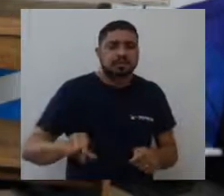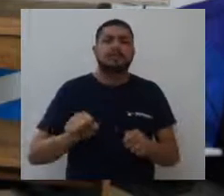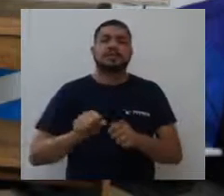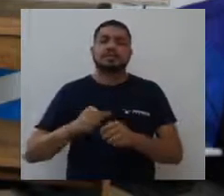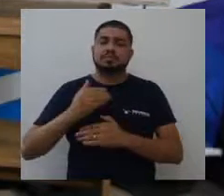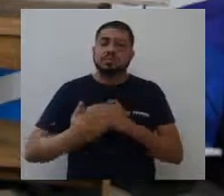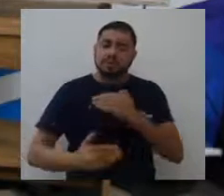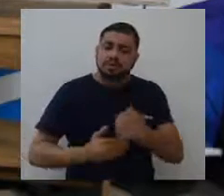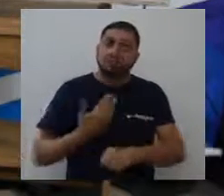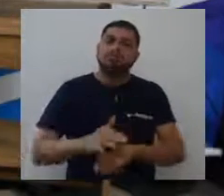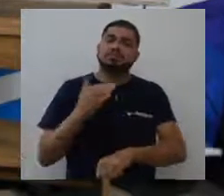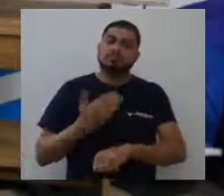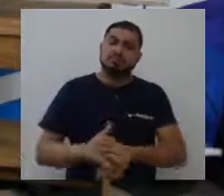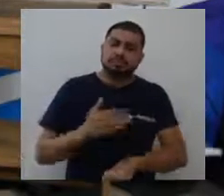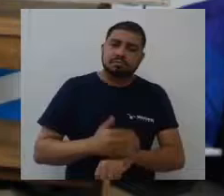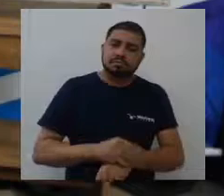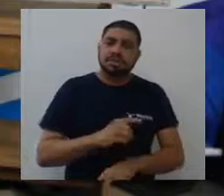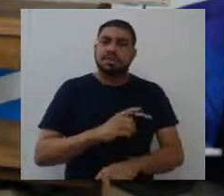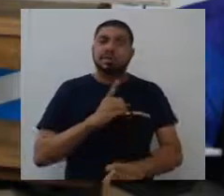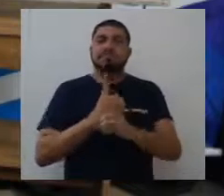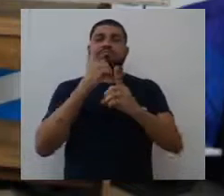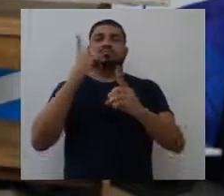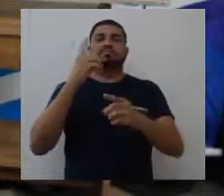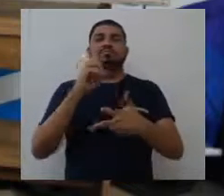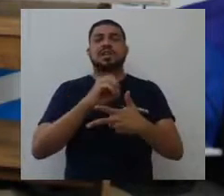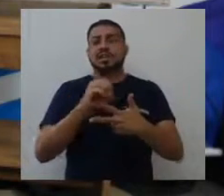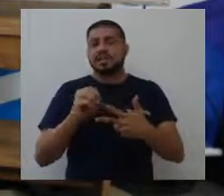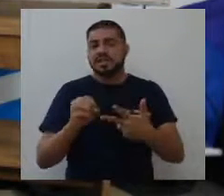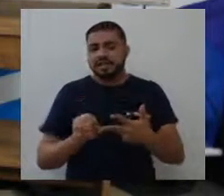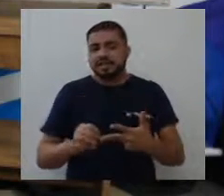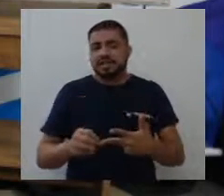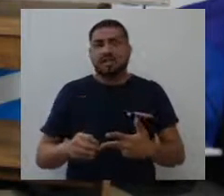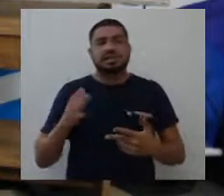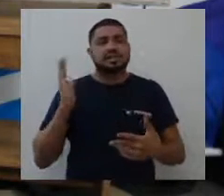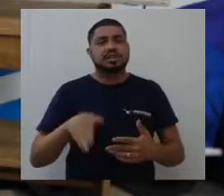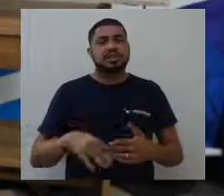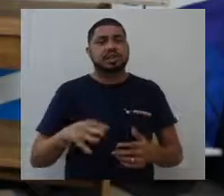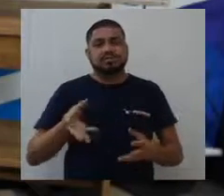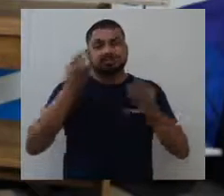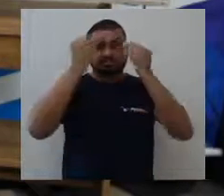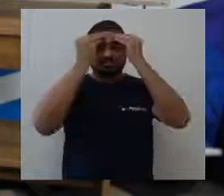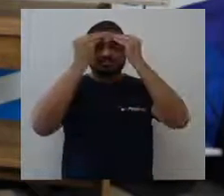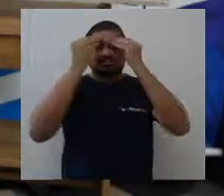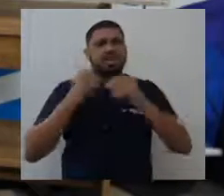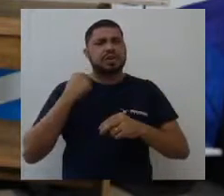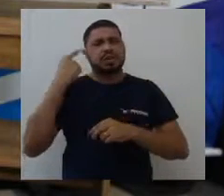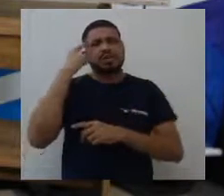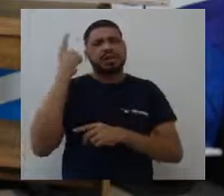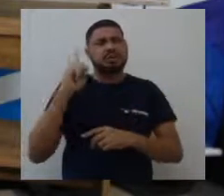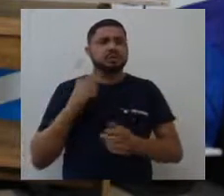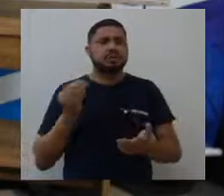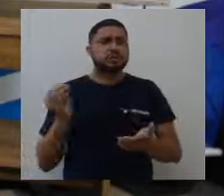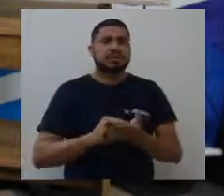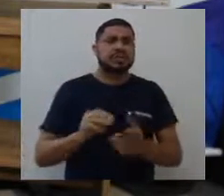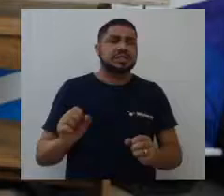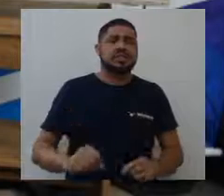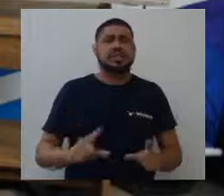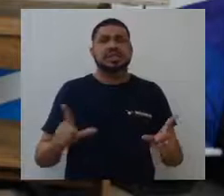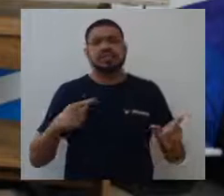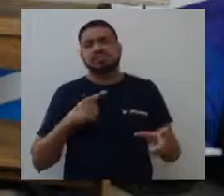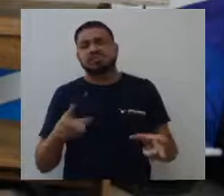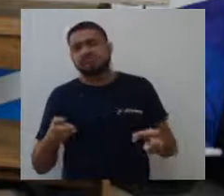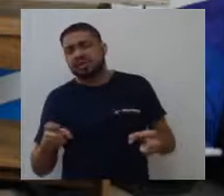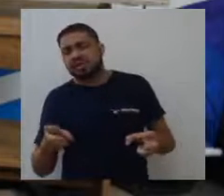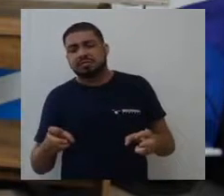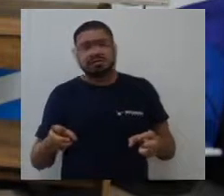você vá treinando para chegar no dia do Enem preparado para tudo isso aí, tá certo? Eu acho que eu não coloquei nesses slides aqui, eu estou percebendo